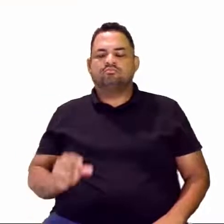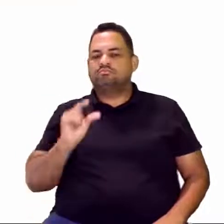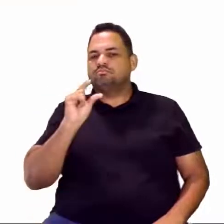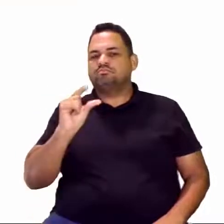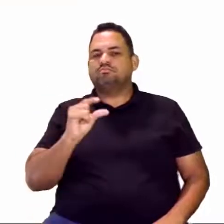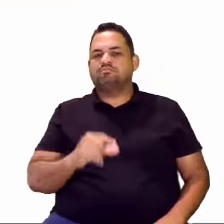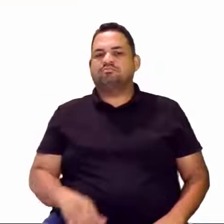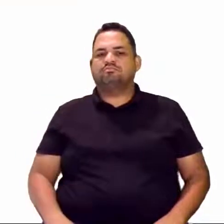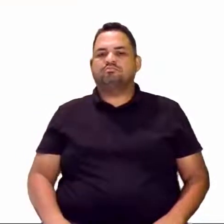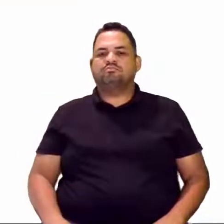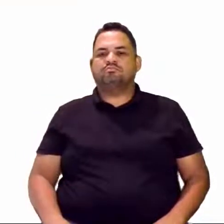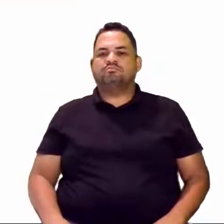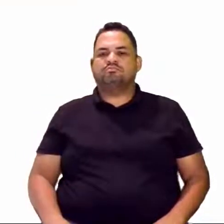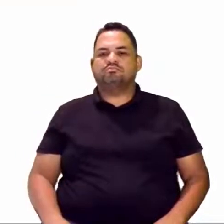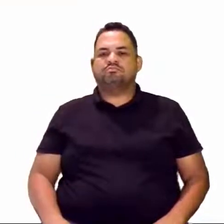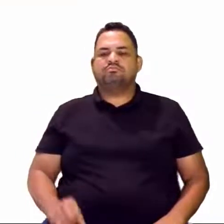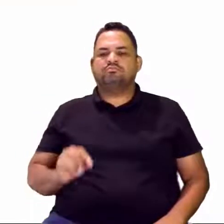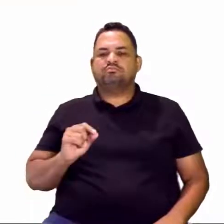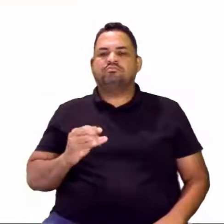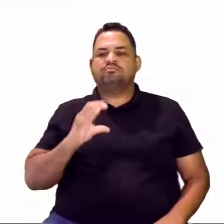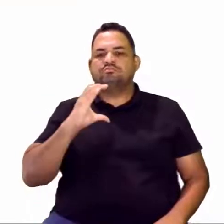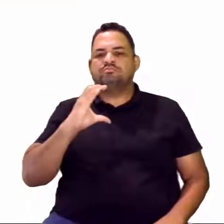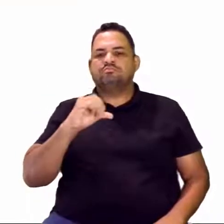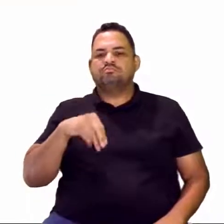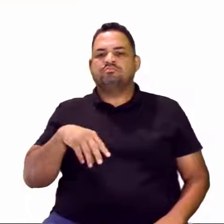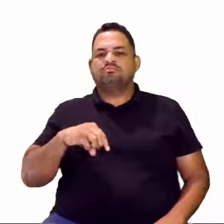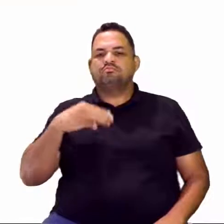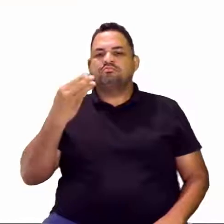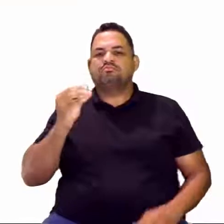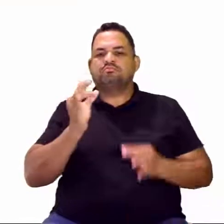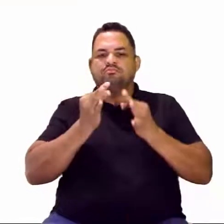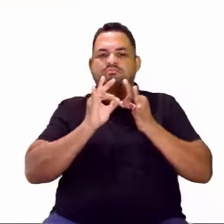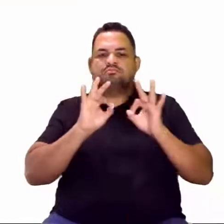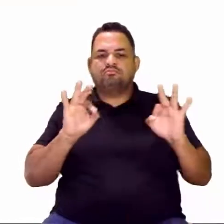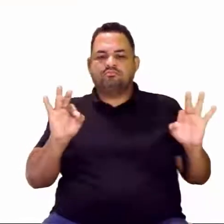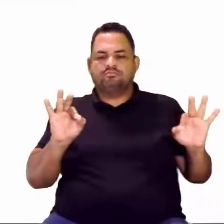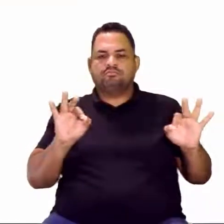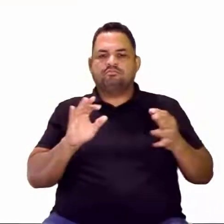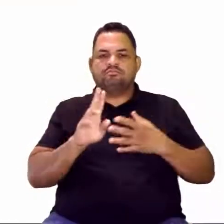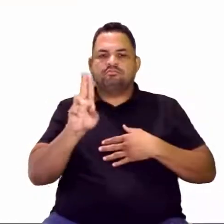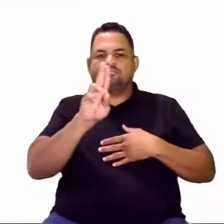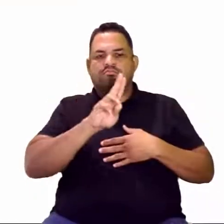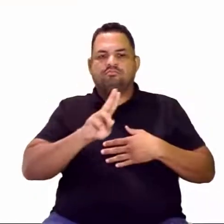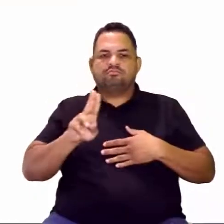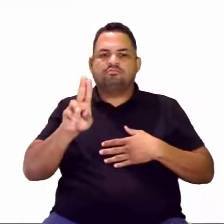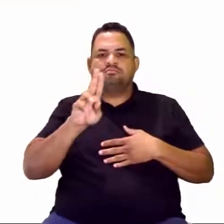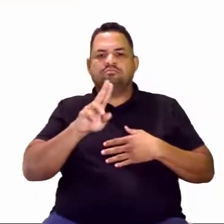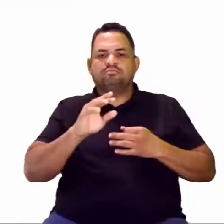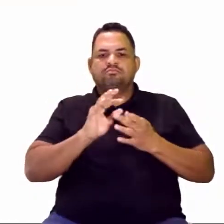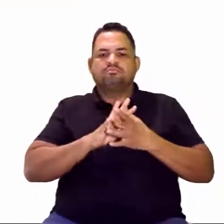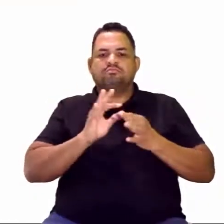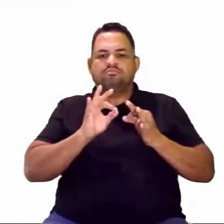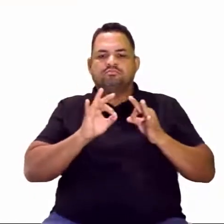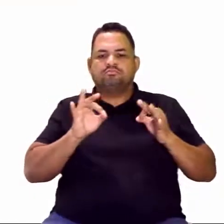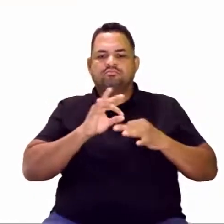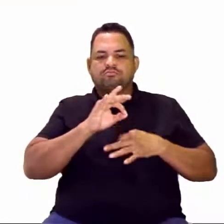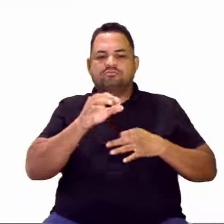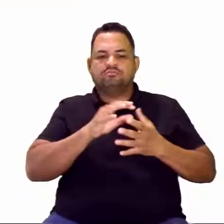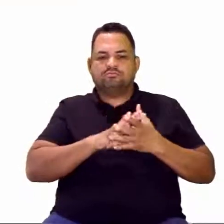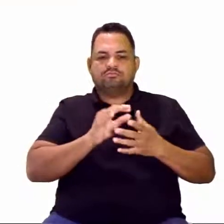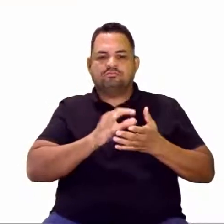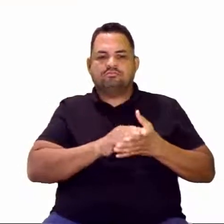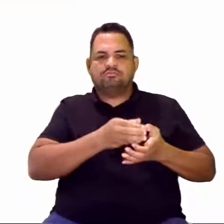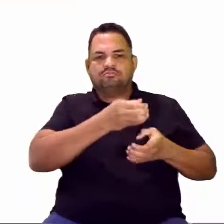palavra centímetro cúbico, de uma maneira simplificada, que se utiliza para medir volume de